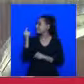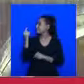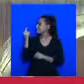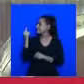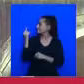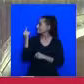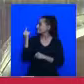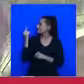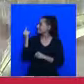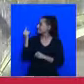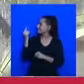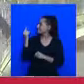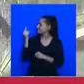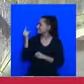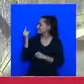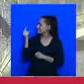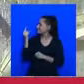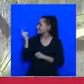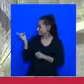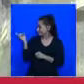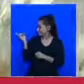posicionadas, valendo!